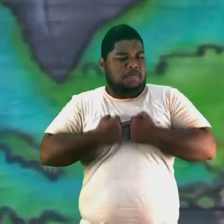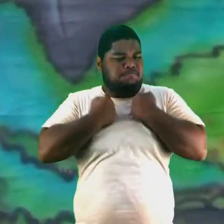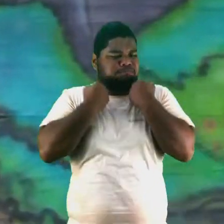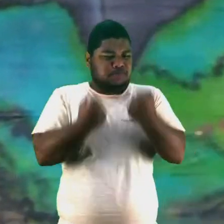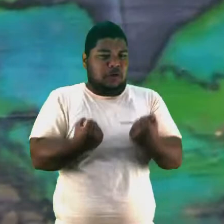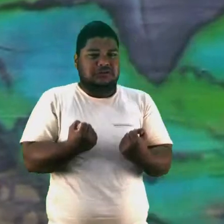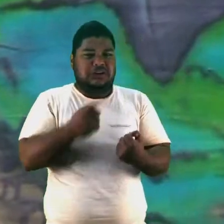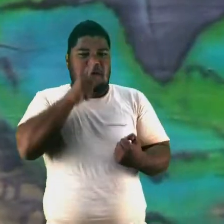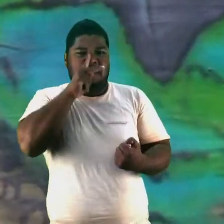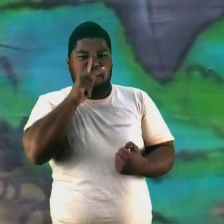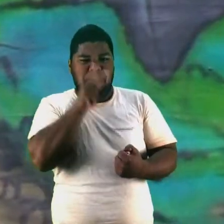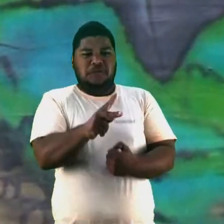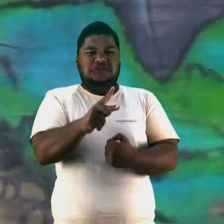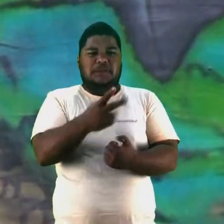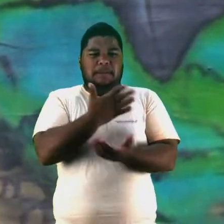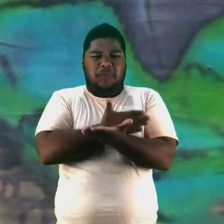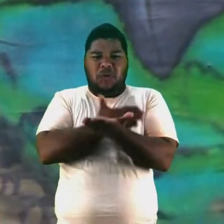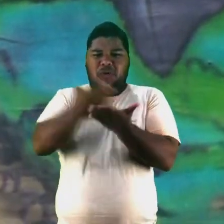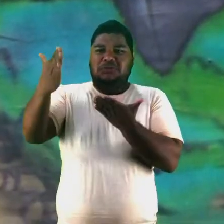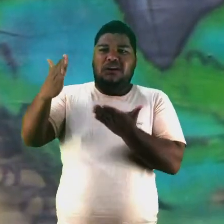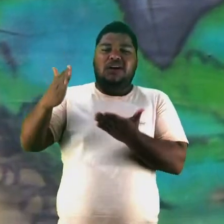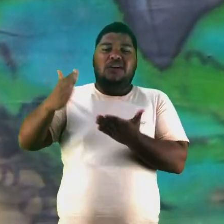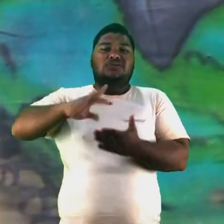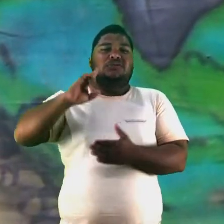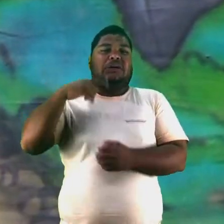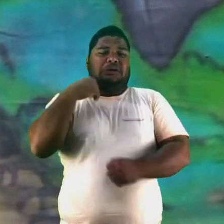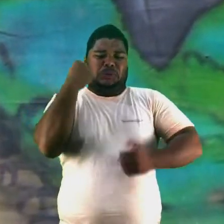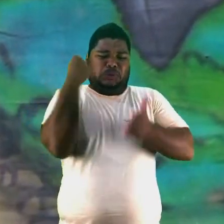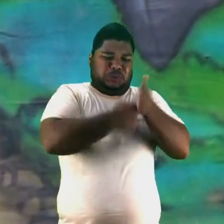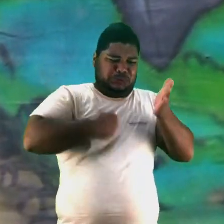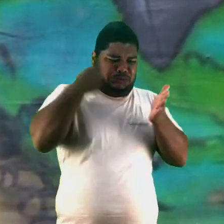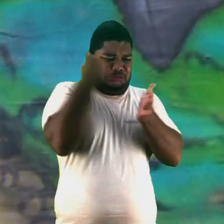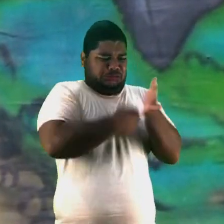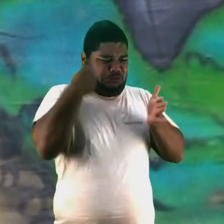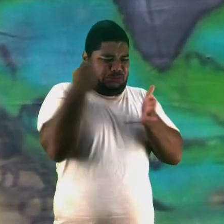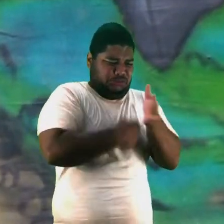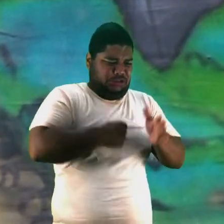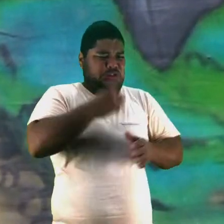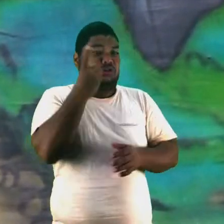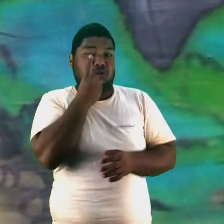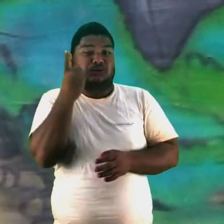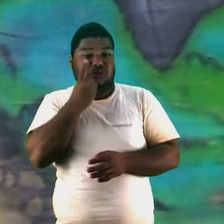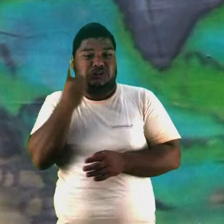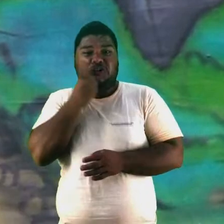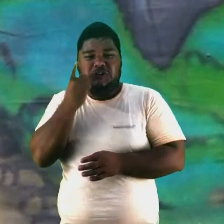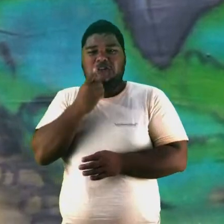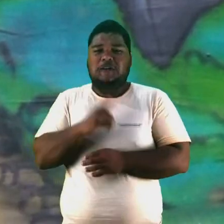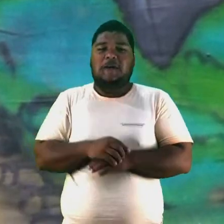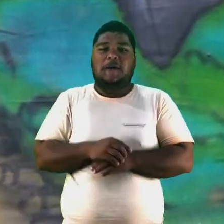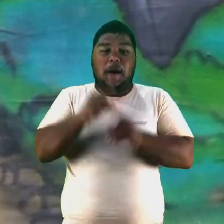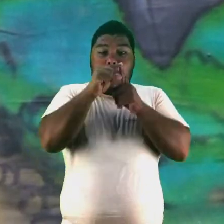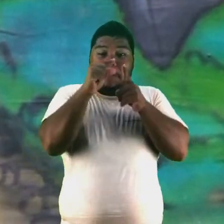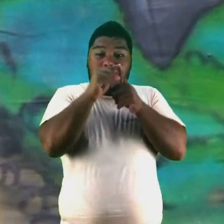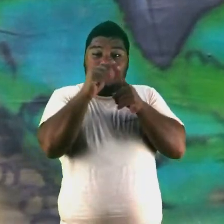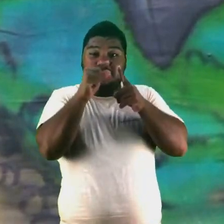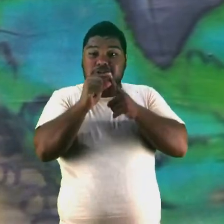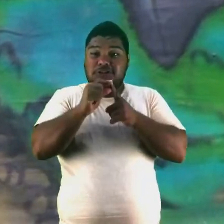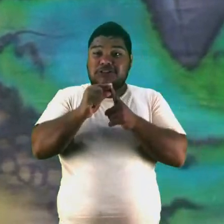nós continuarmos as lutas do nosso dia a dia. É a palavra de Deus que